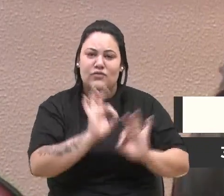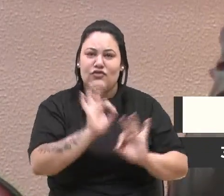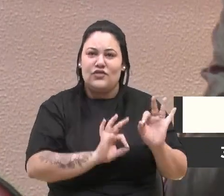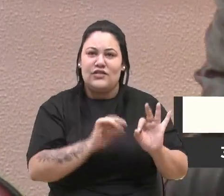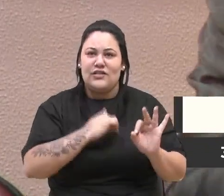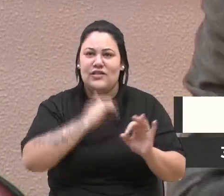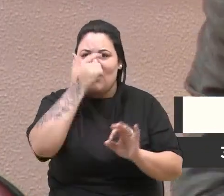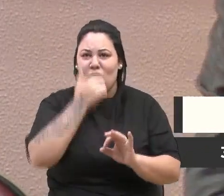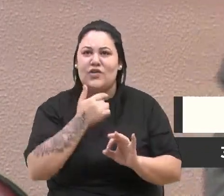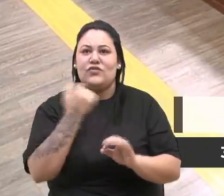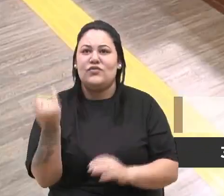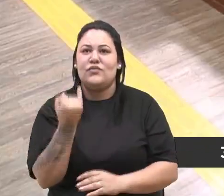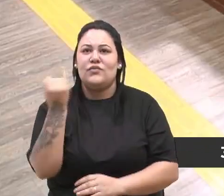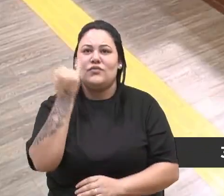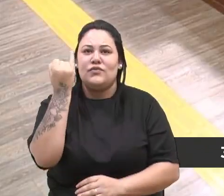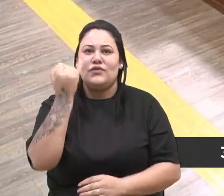extrema importância